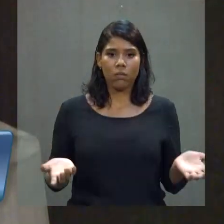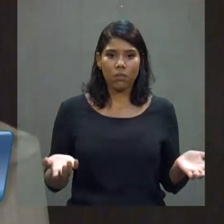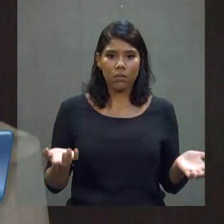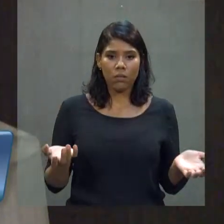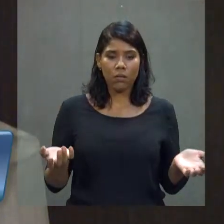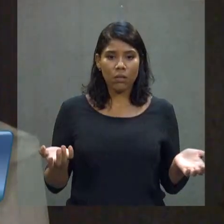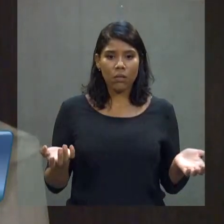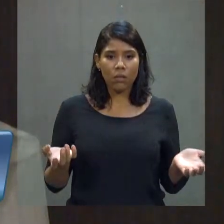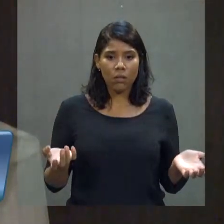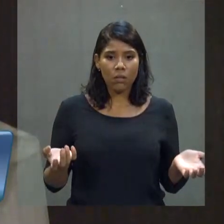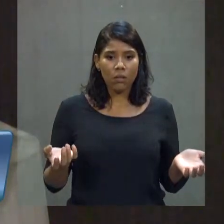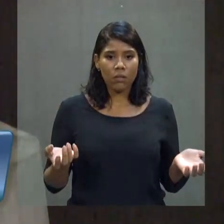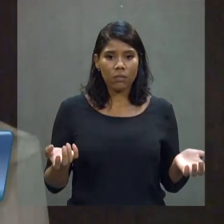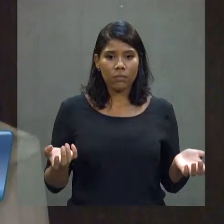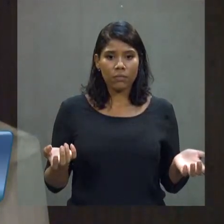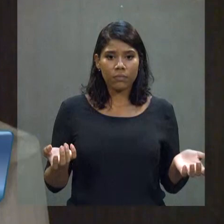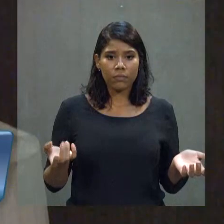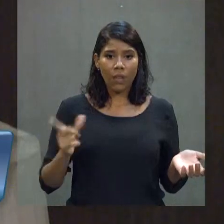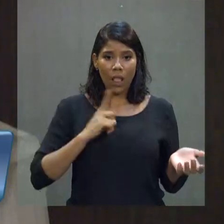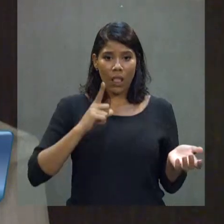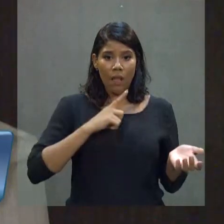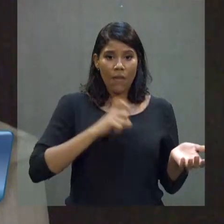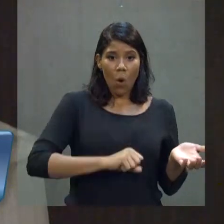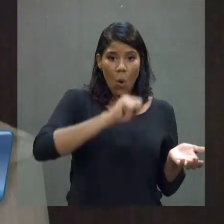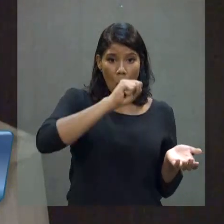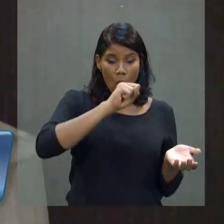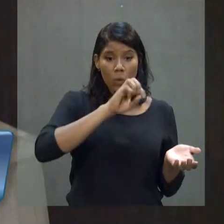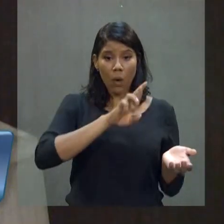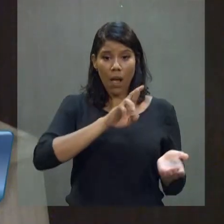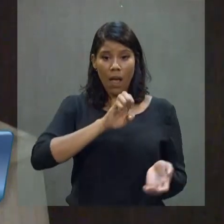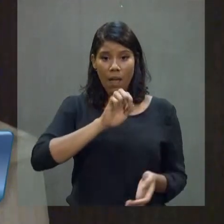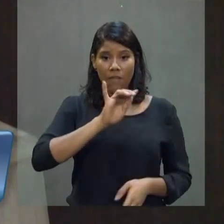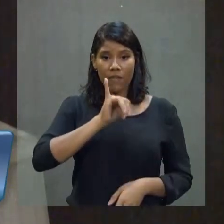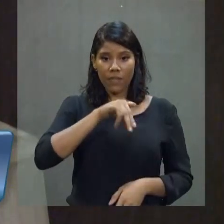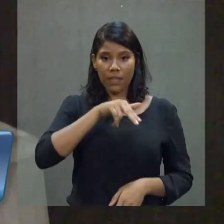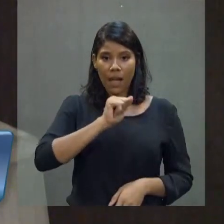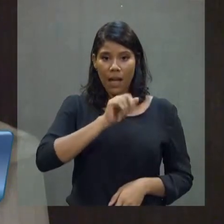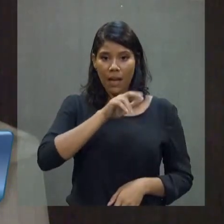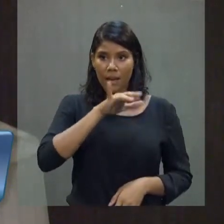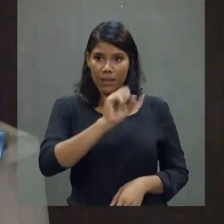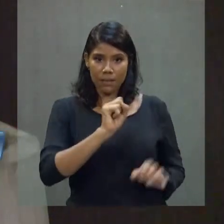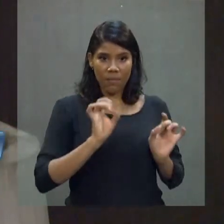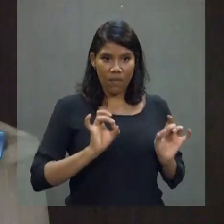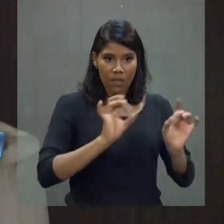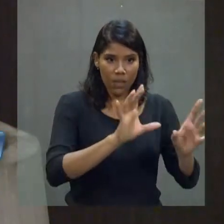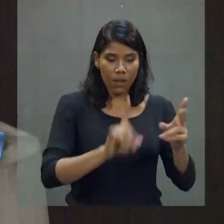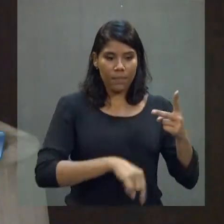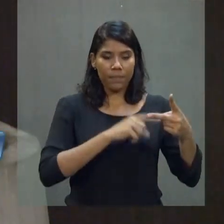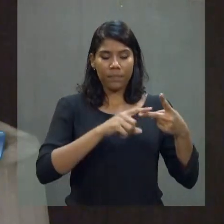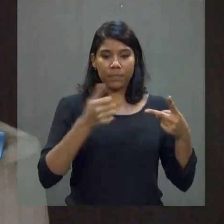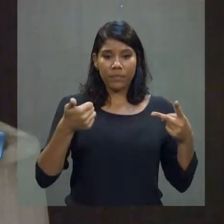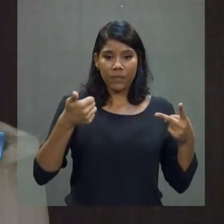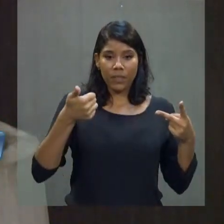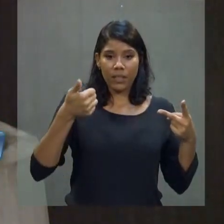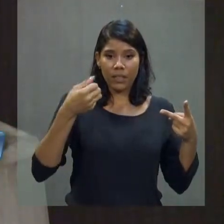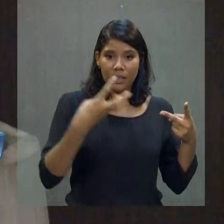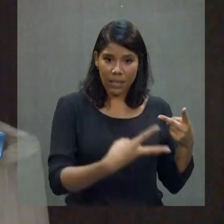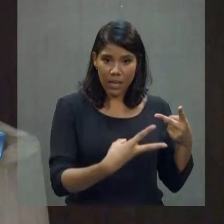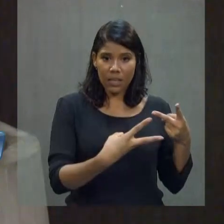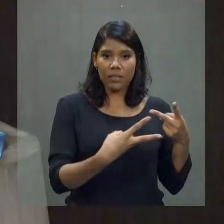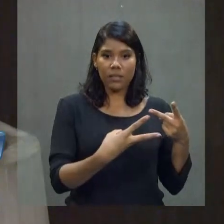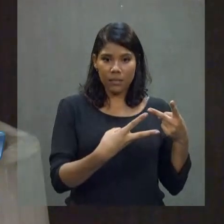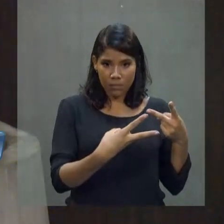Ou seja, veja só, 8 refinarias à venda, 13